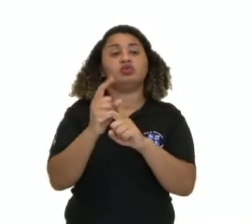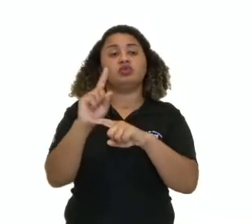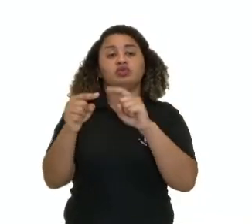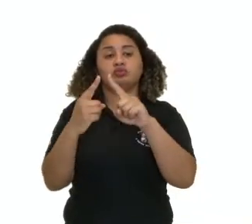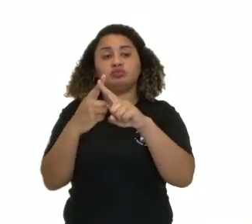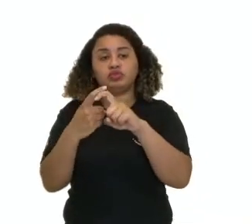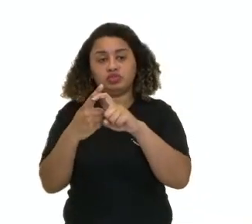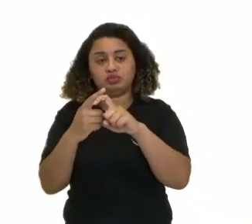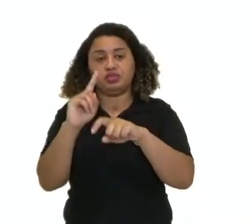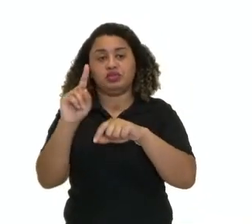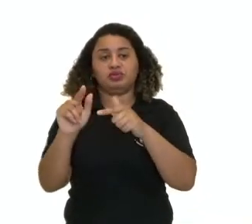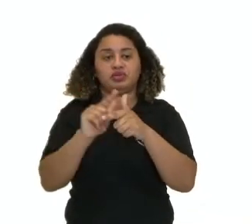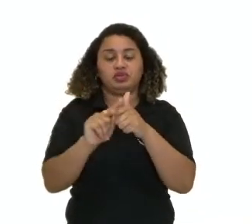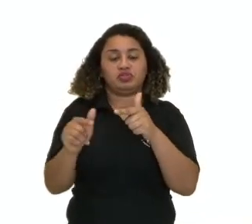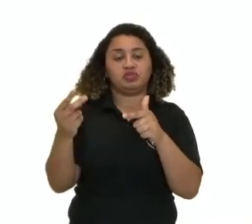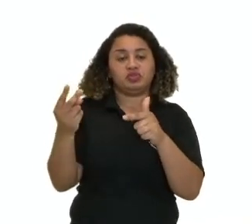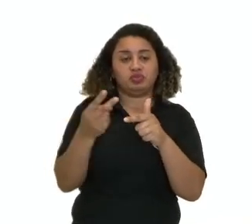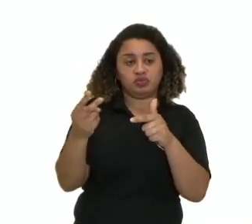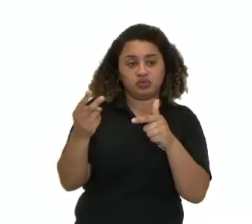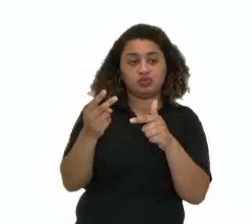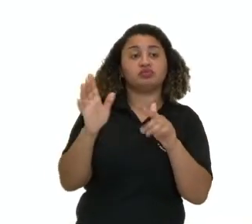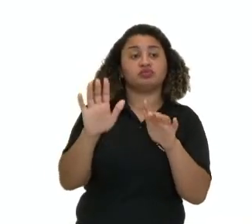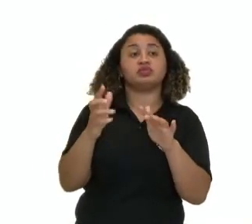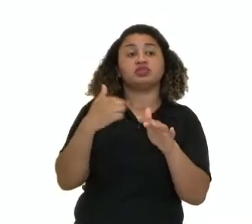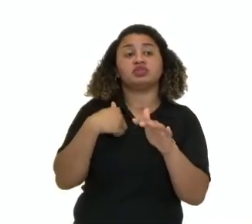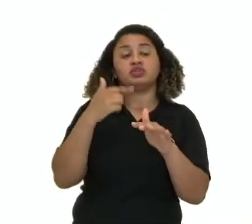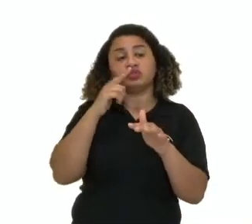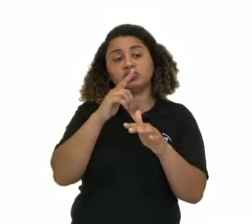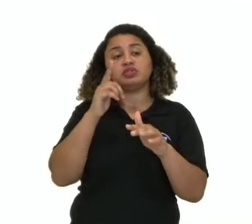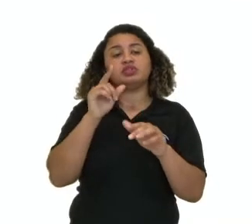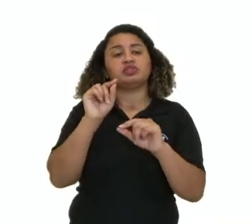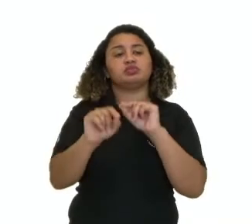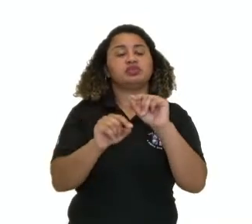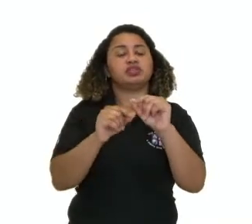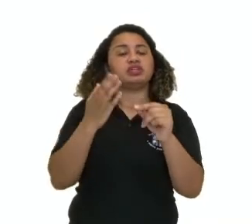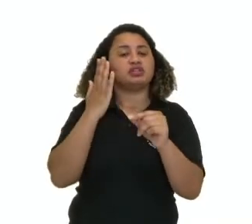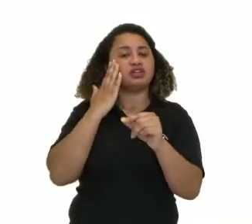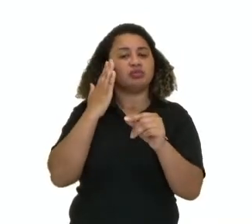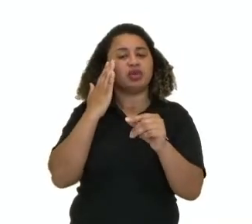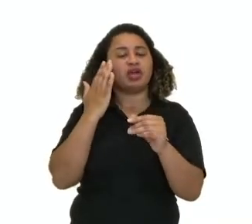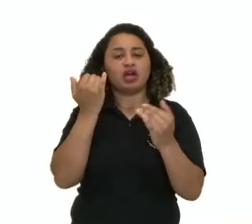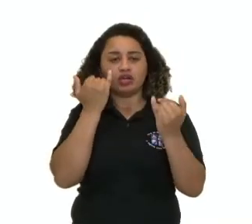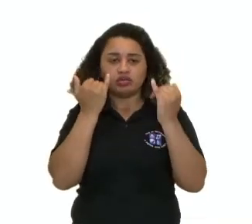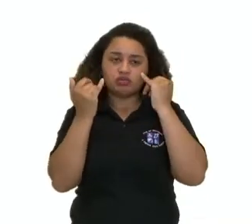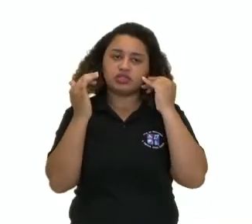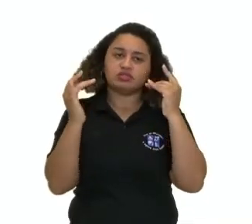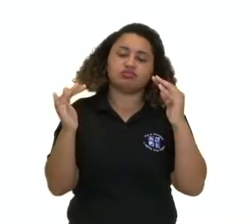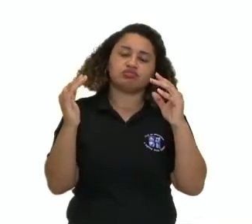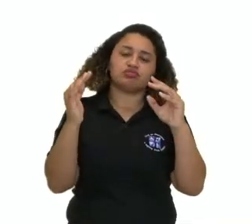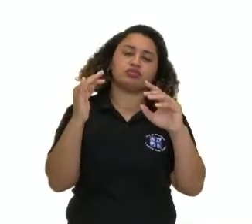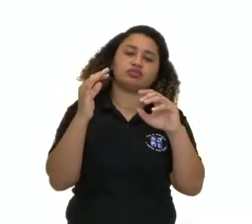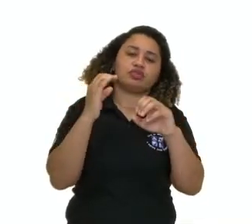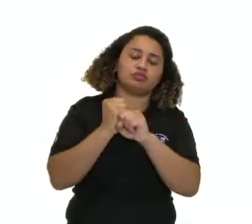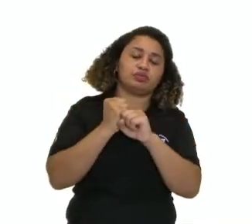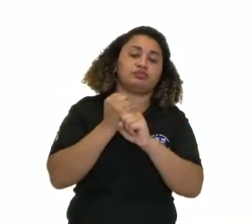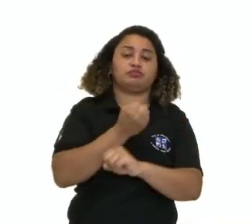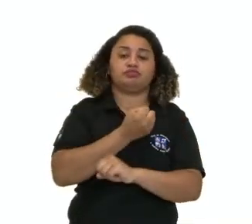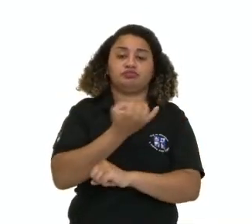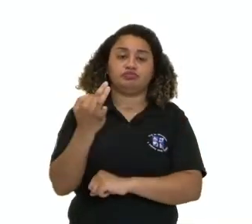essa PA de 2012 até 2021 tem 10 termos, então N número de termos. O